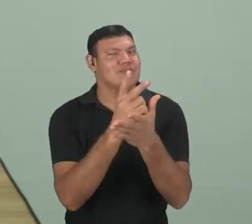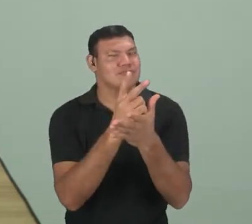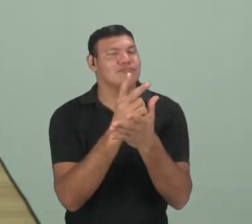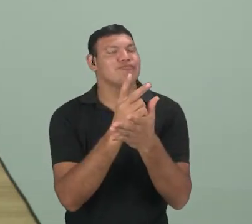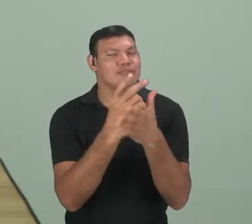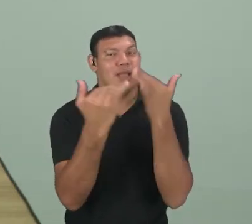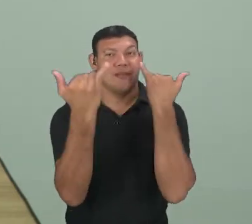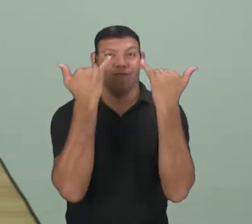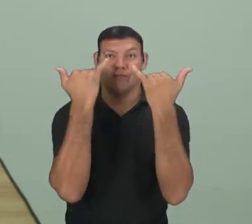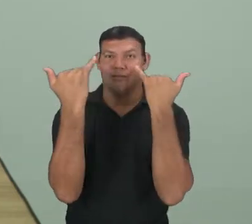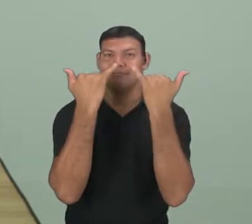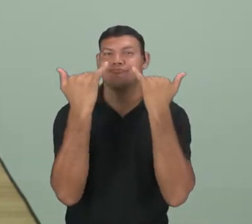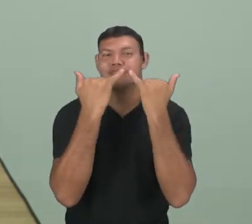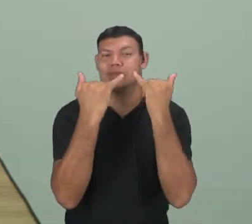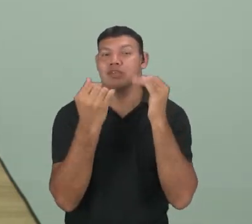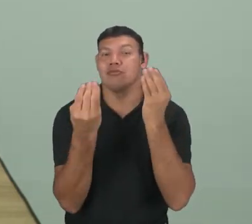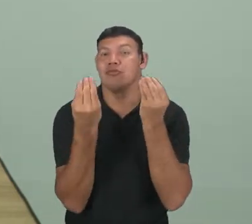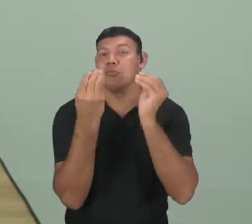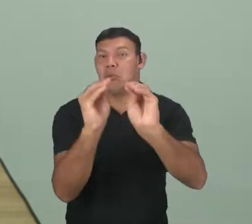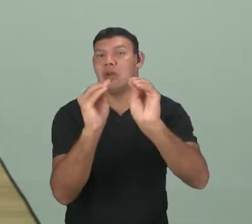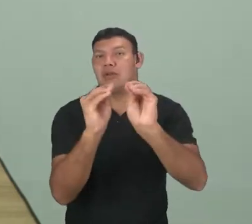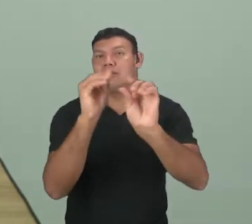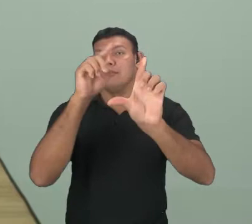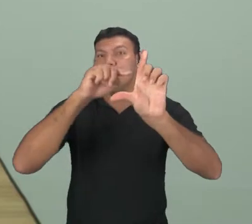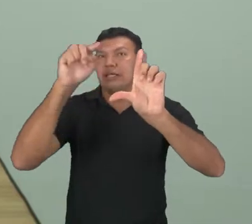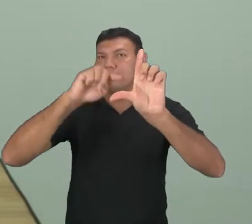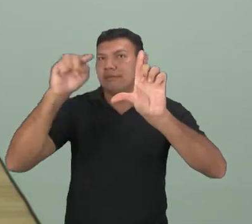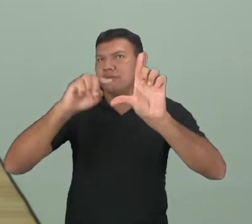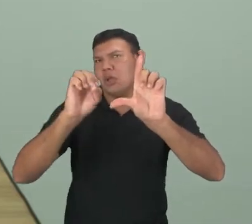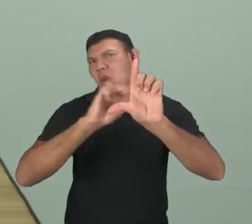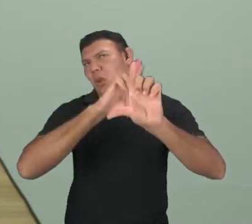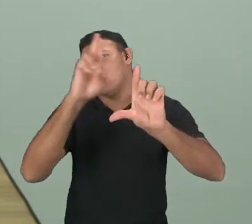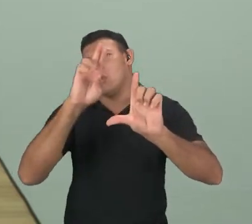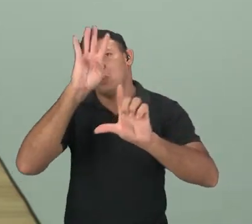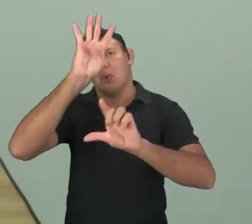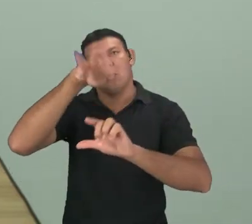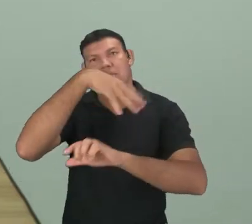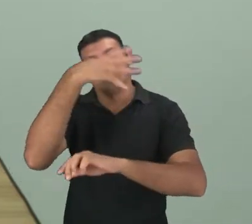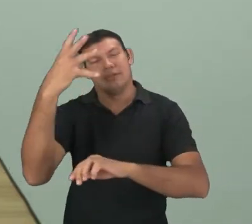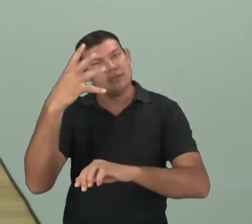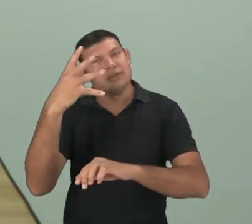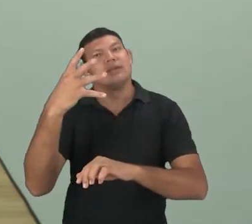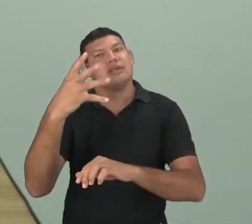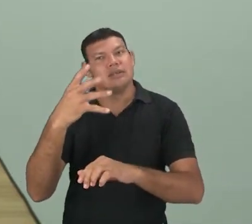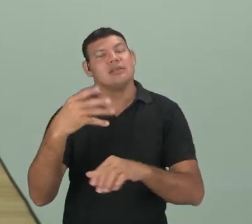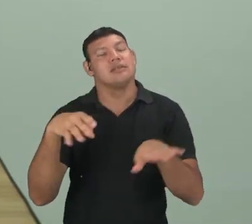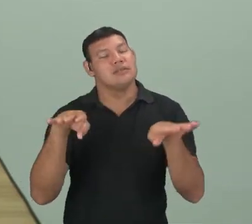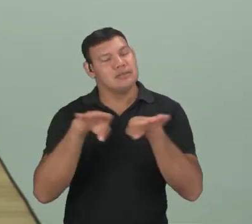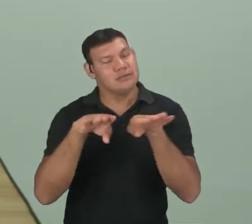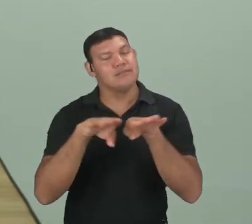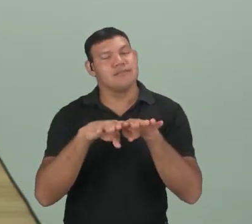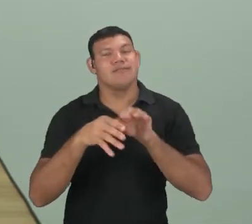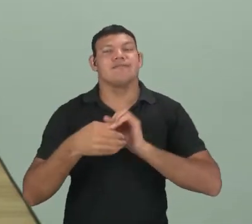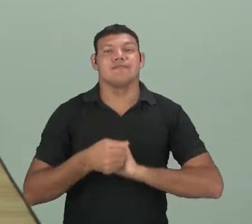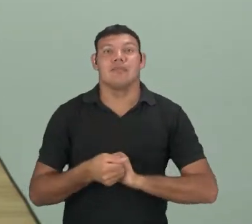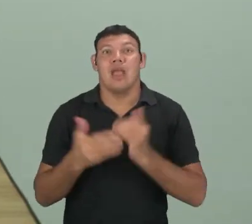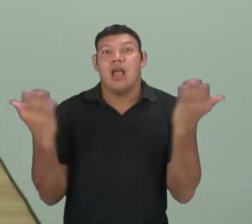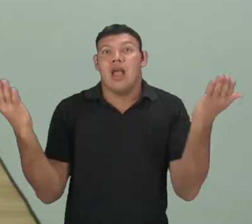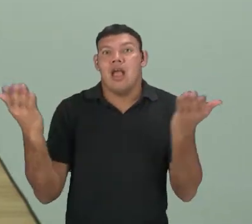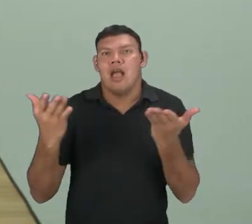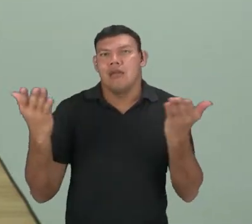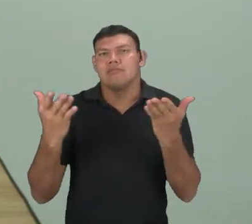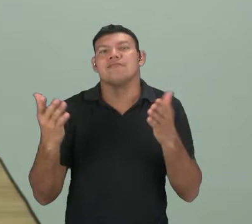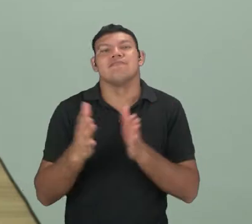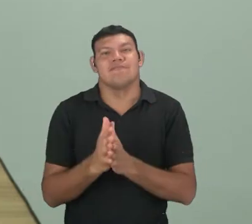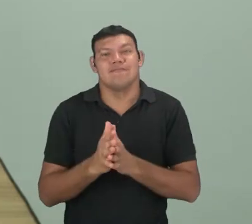passar essa informação tanto na tabela como em gráficos diferentes, a mesma informação, E agora nós vamos aprender